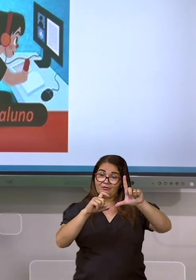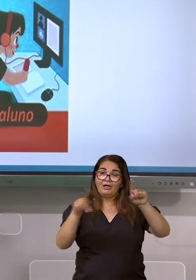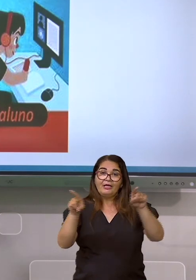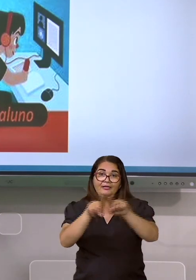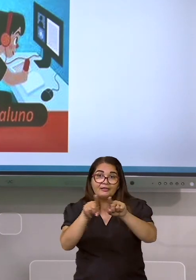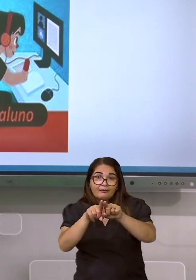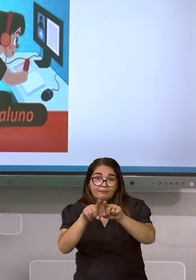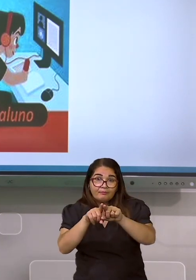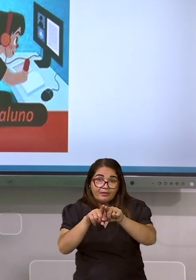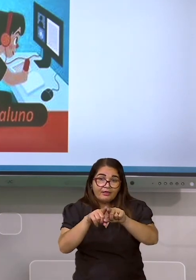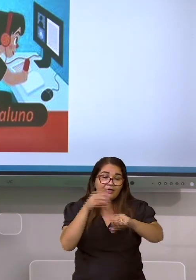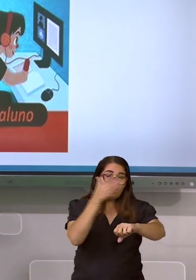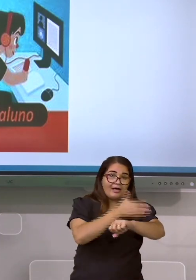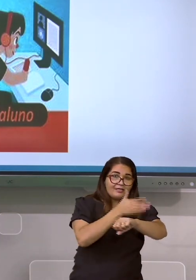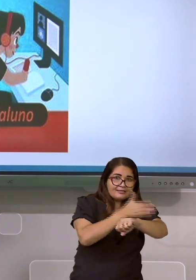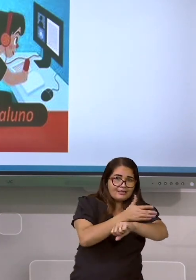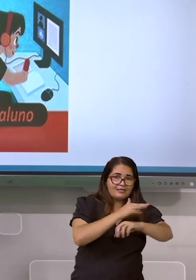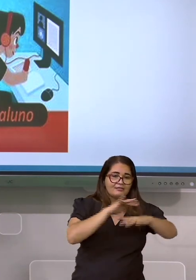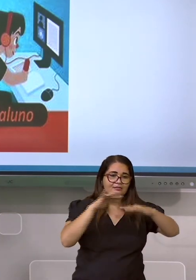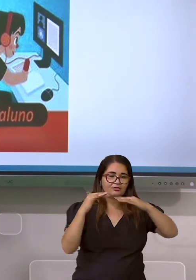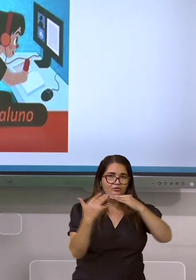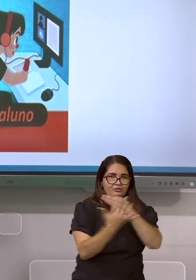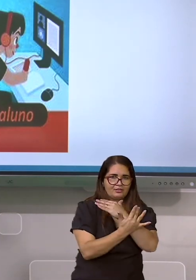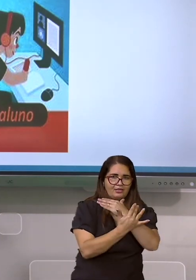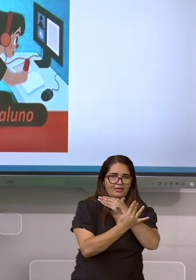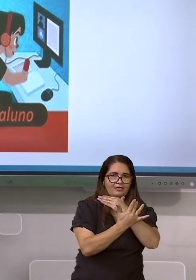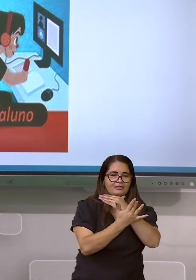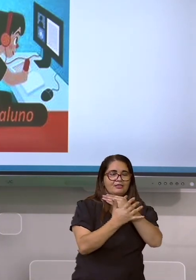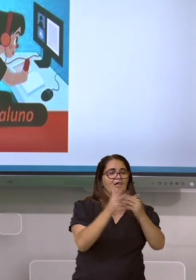também nas nossas redes sociais e